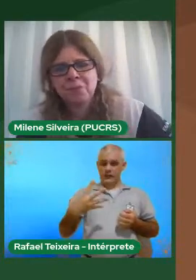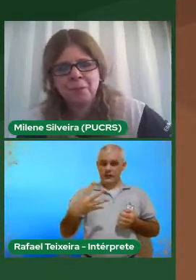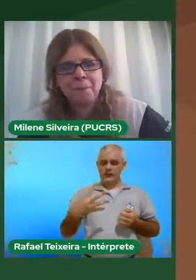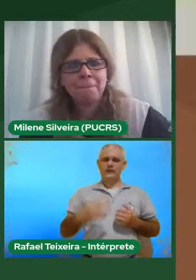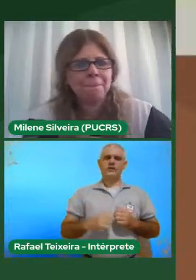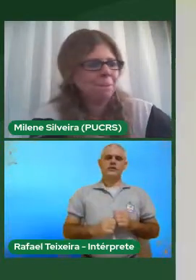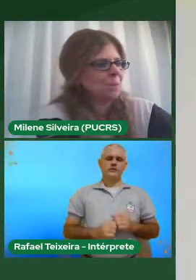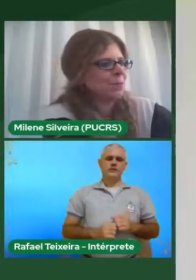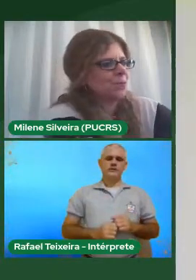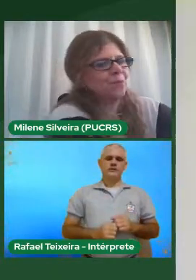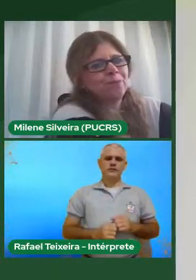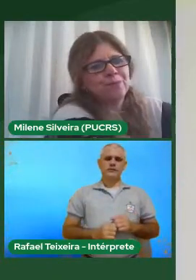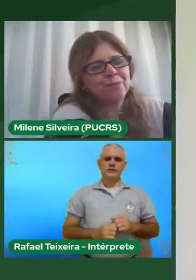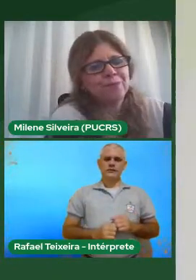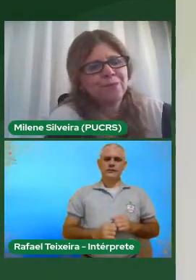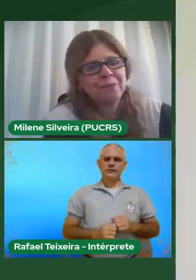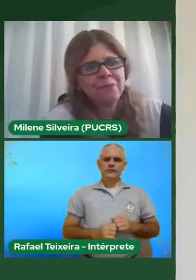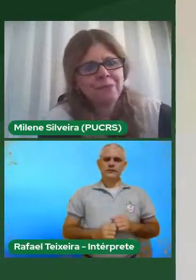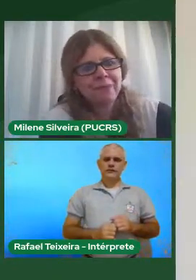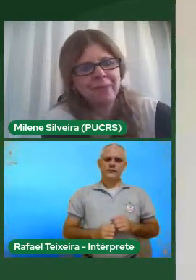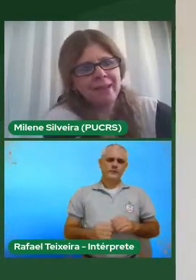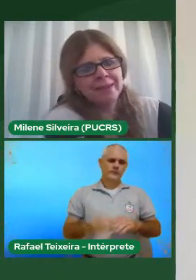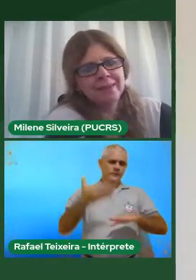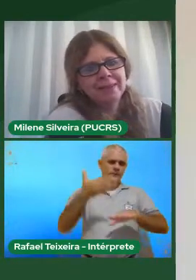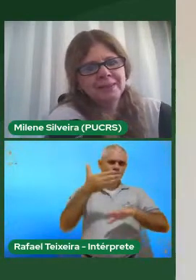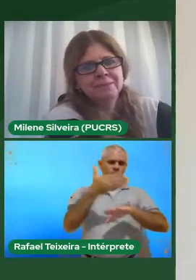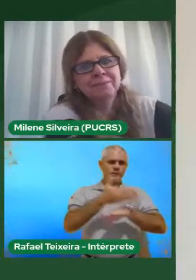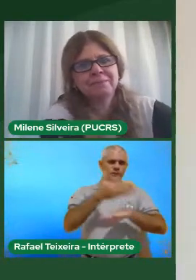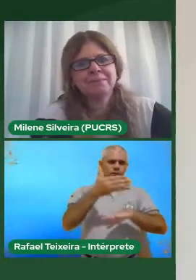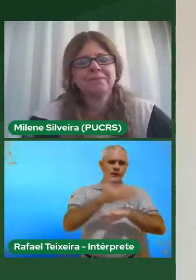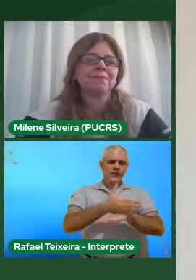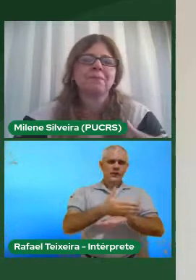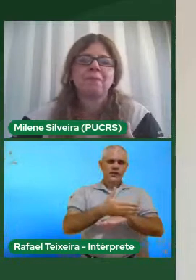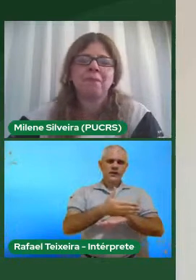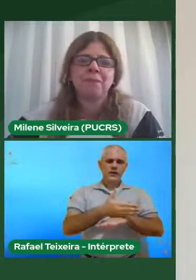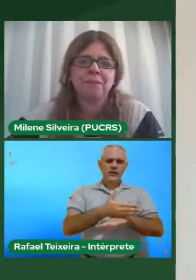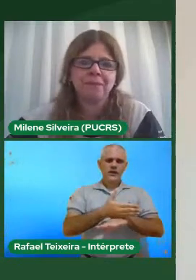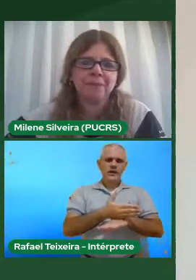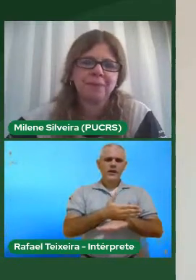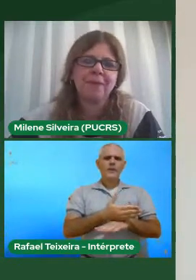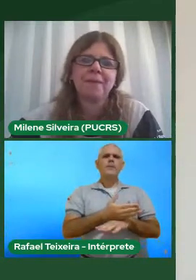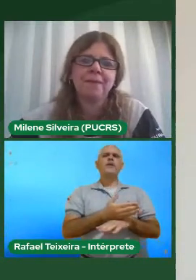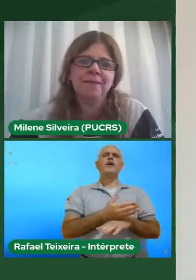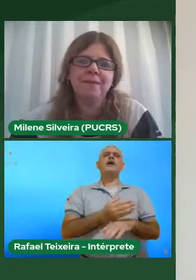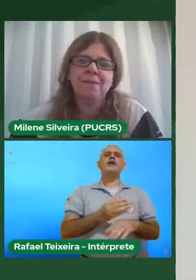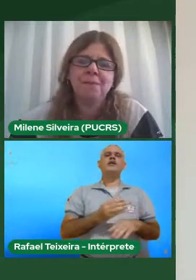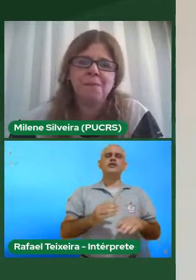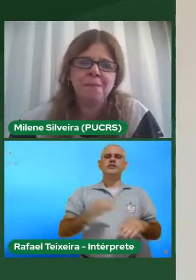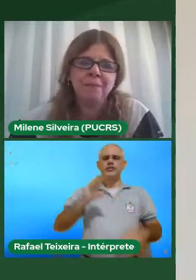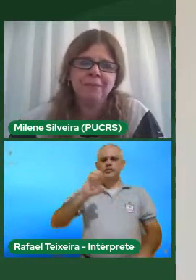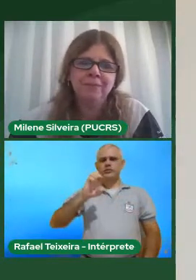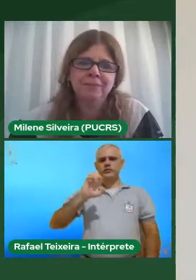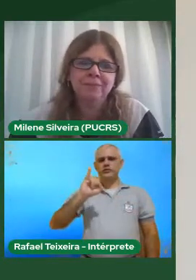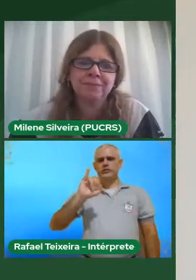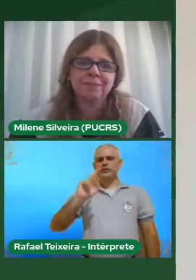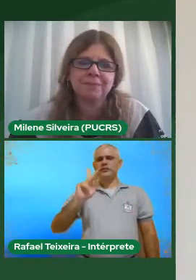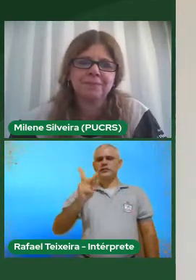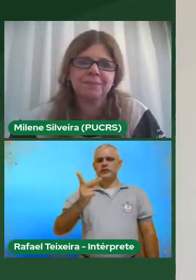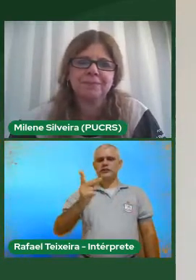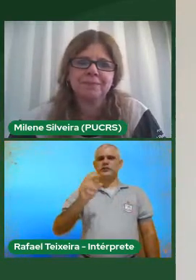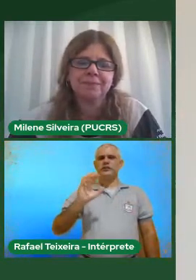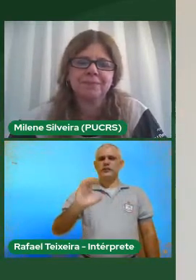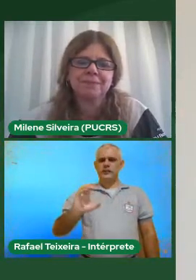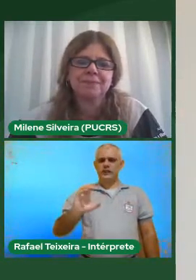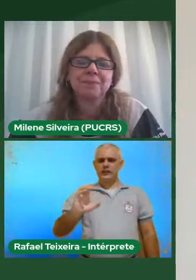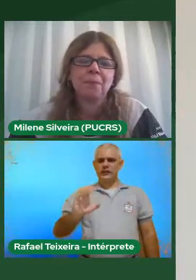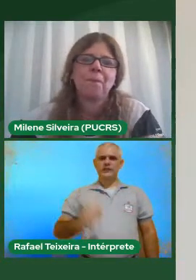Politécnica. Participante ativa da CEIC, Milene foi membro efetiva de 2006 a 2013 e coordenou a